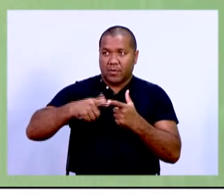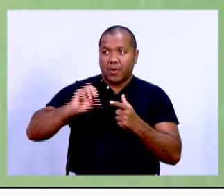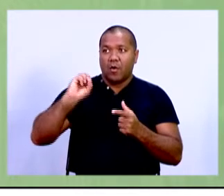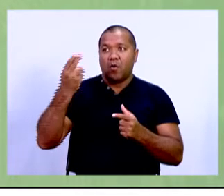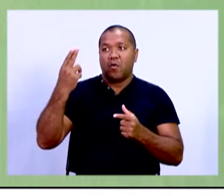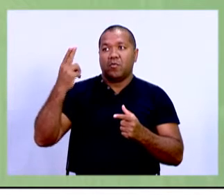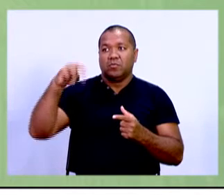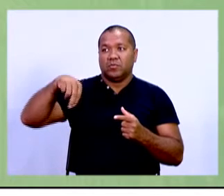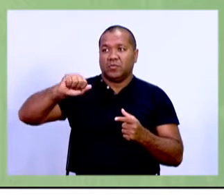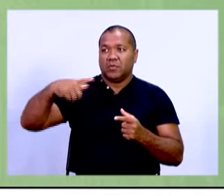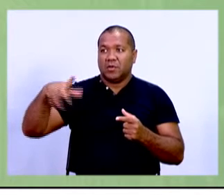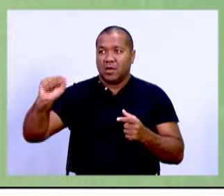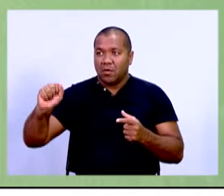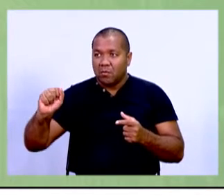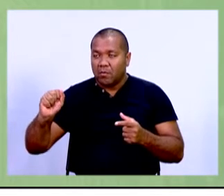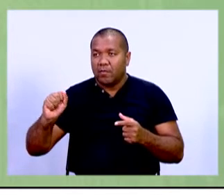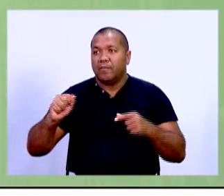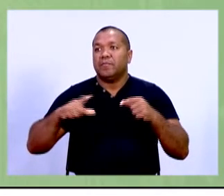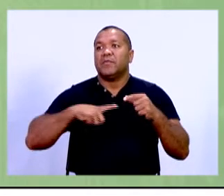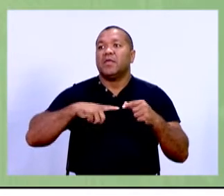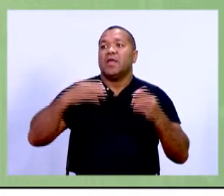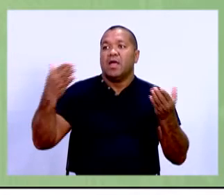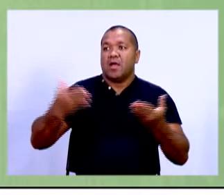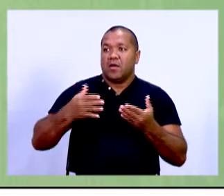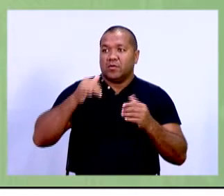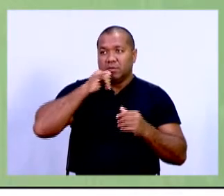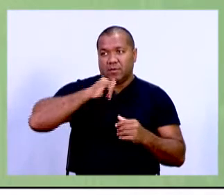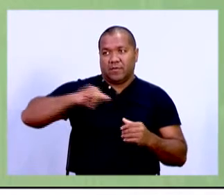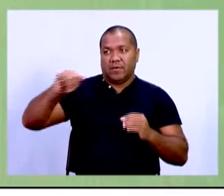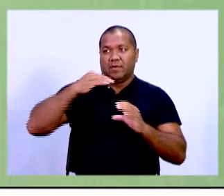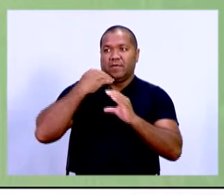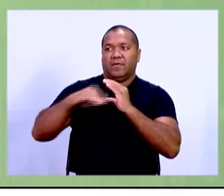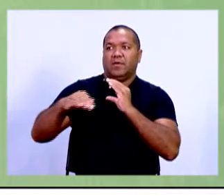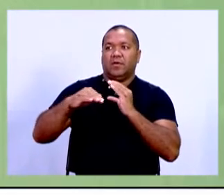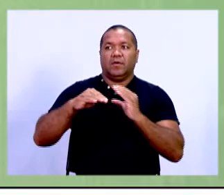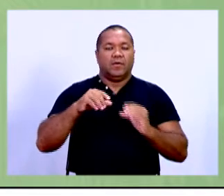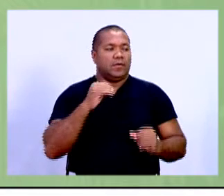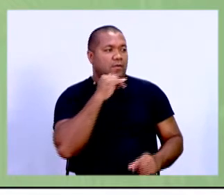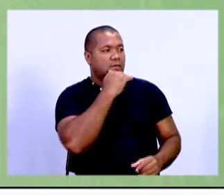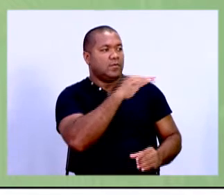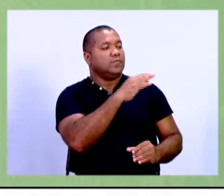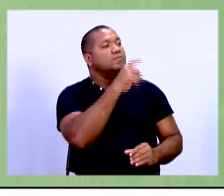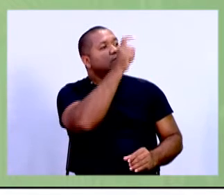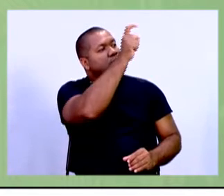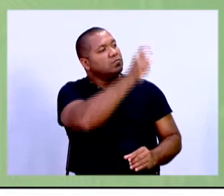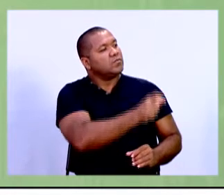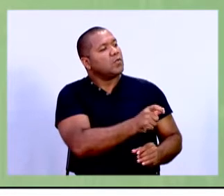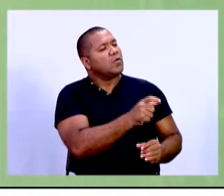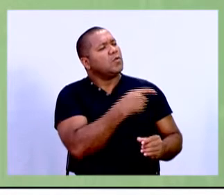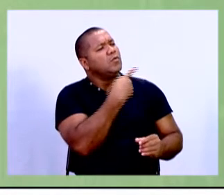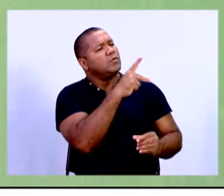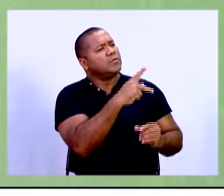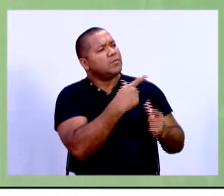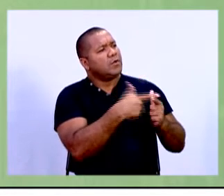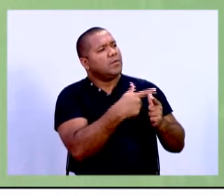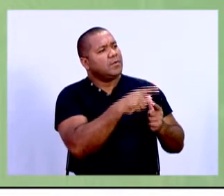vai enviar o SMS ao cliente, avisando, ó, senhor cliente, o seu